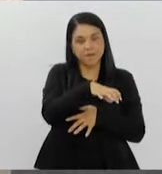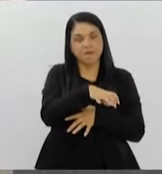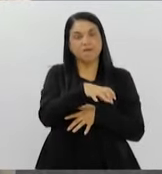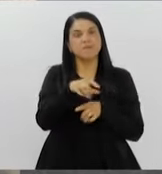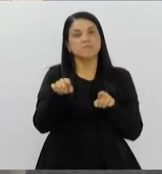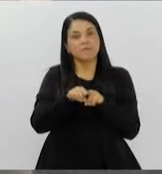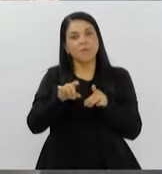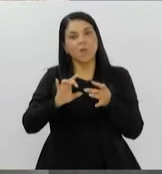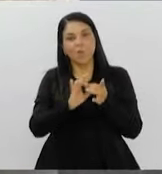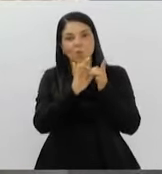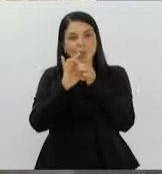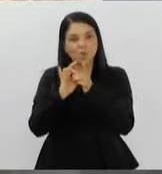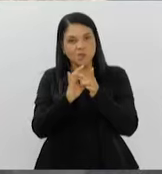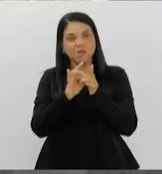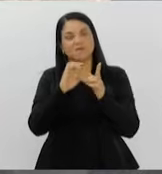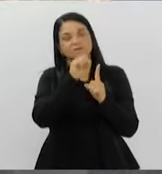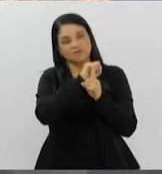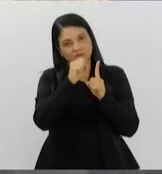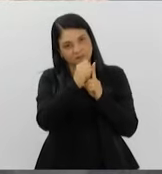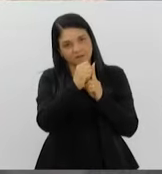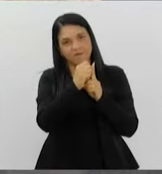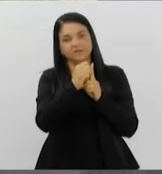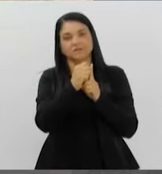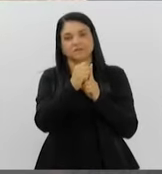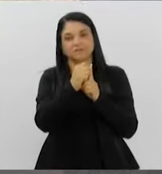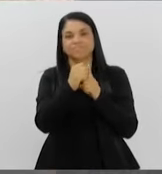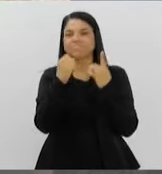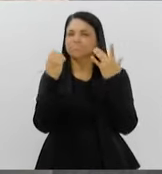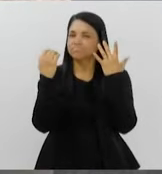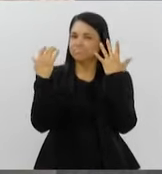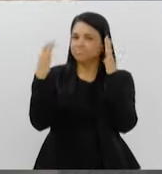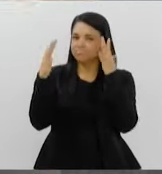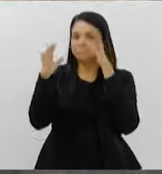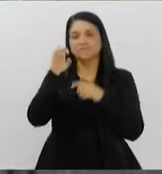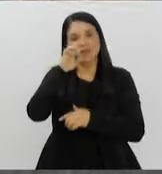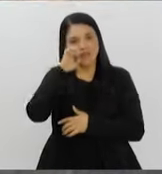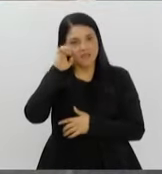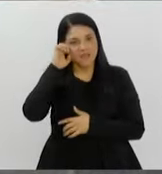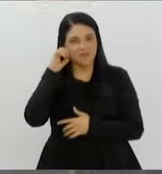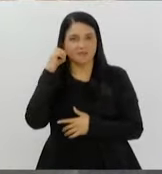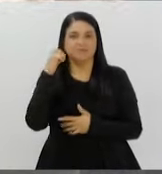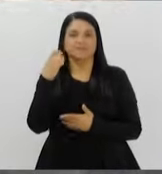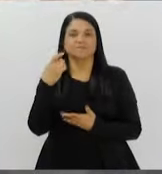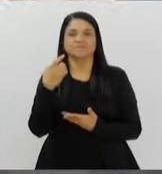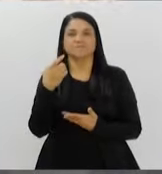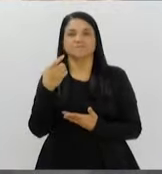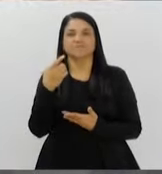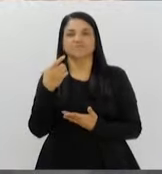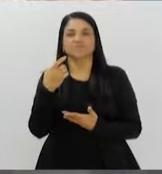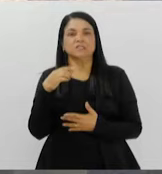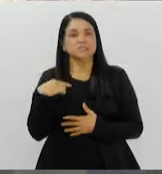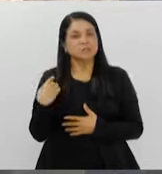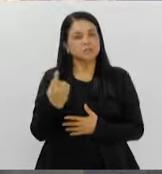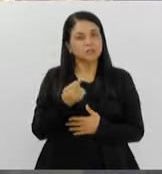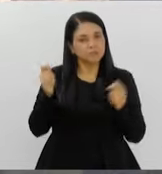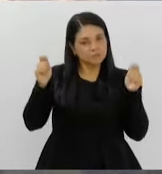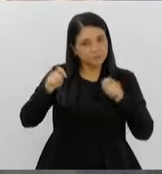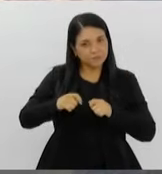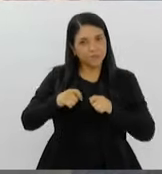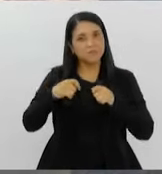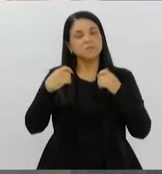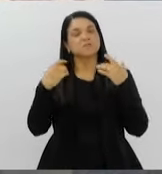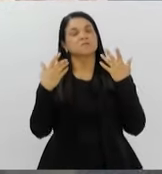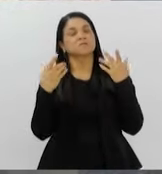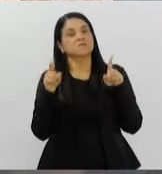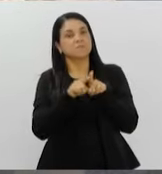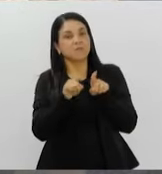unir toda a sociedade. Então, parabéns, Élica, se a gente puder. Parabéns